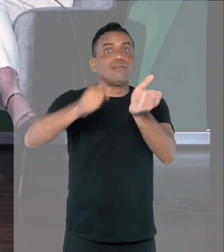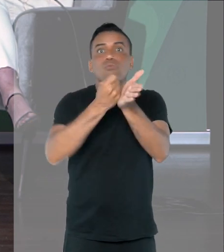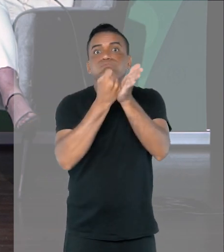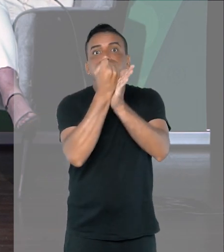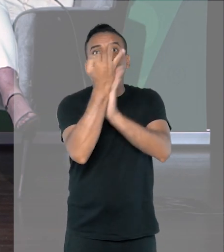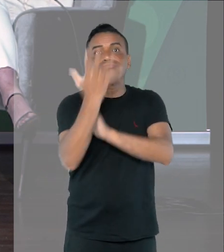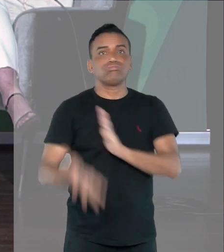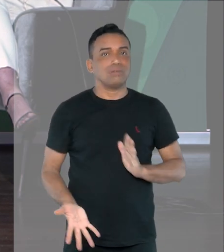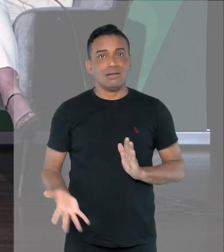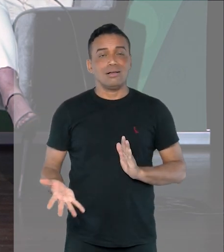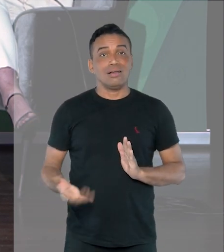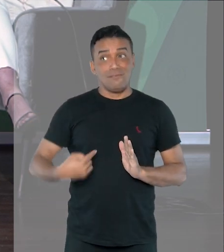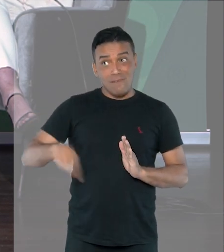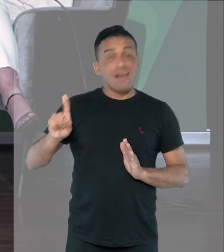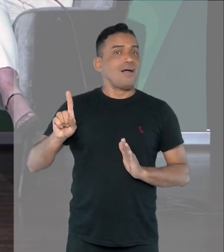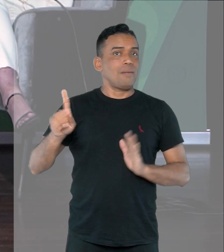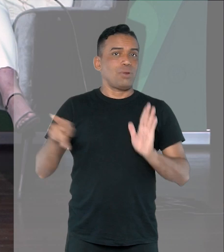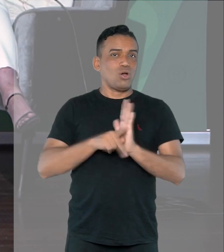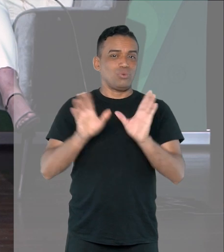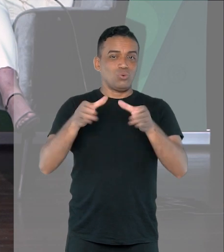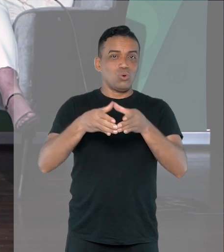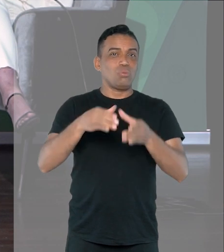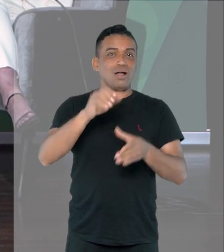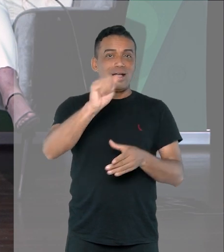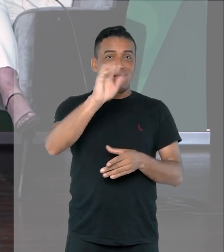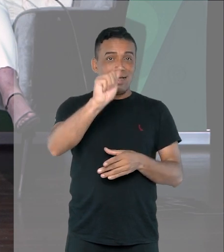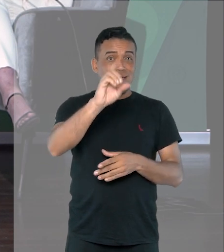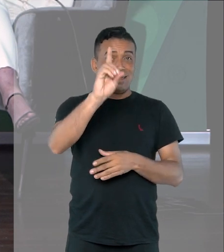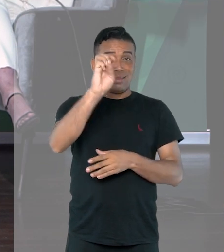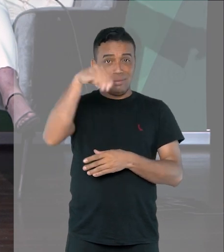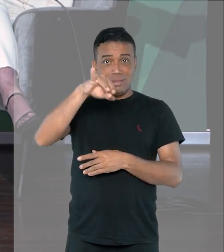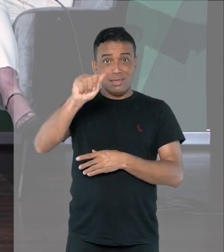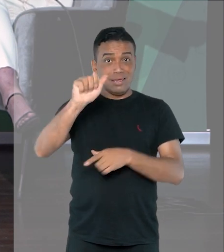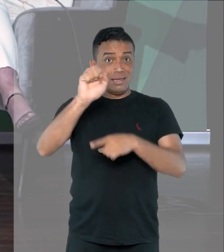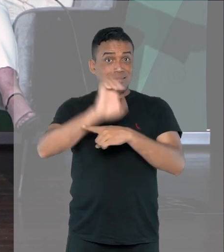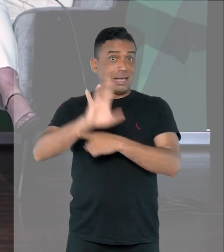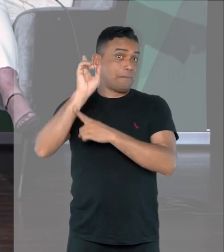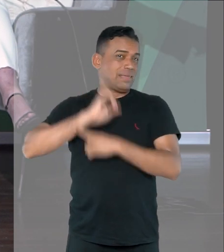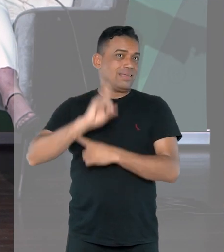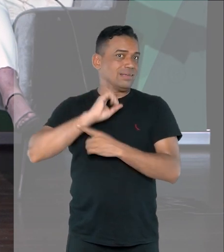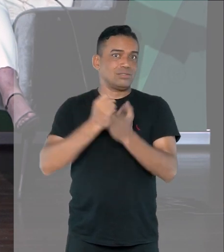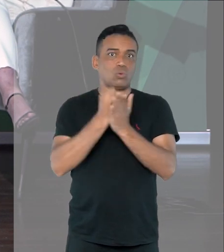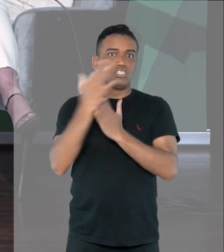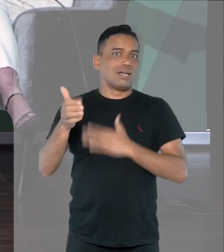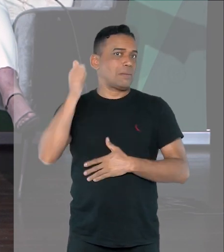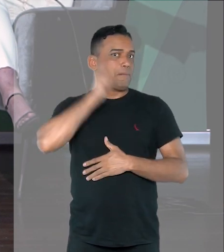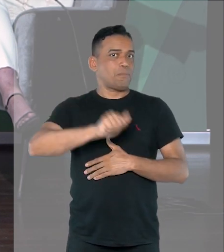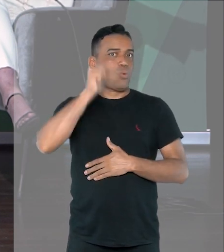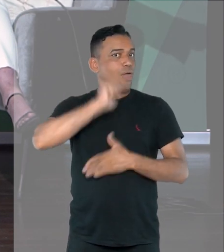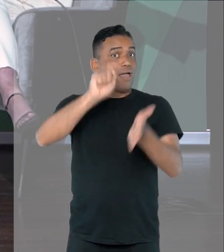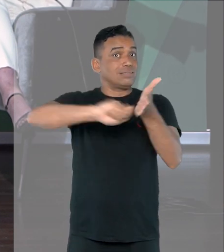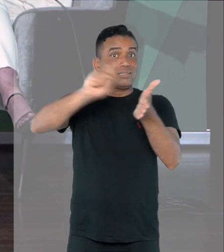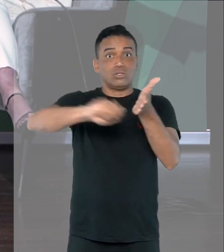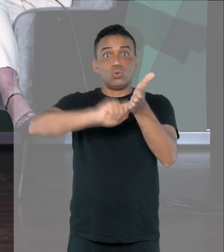na exposição da Academia Mineira, que vocês vão ver ali um número fantástico de escritores que nós